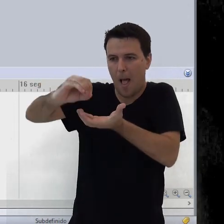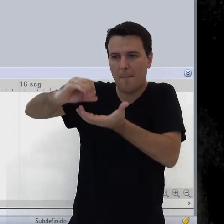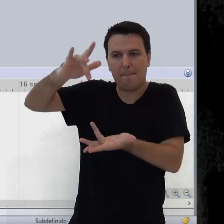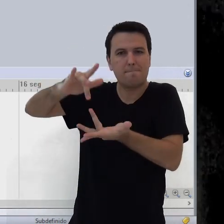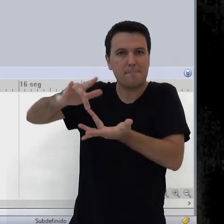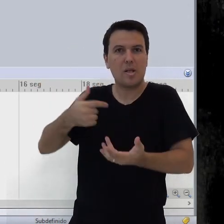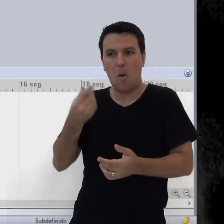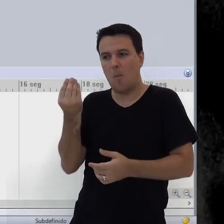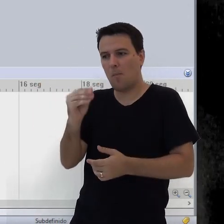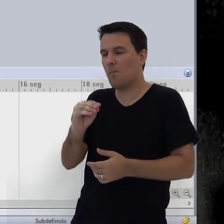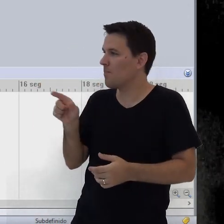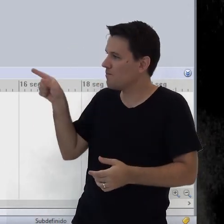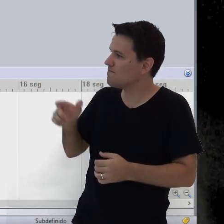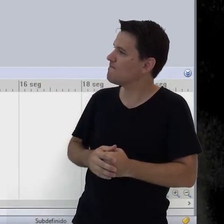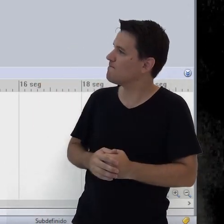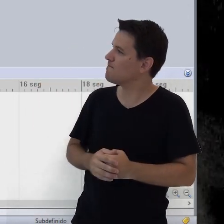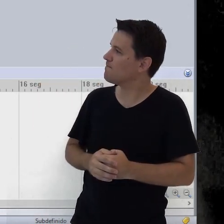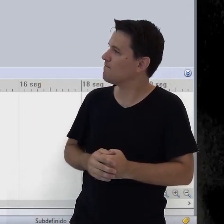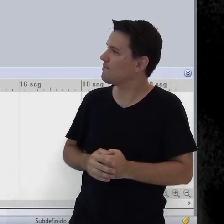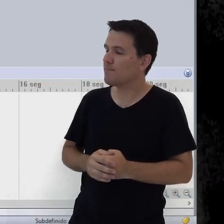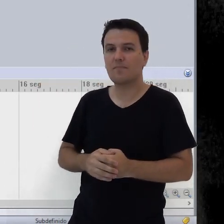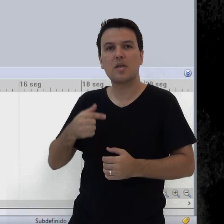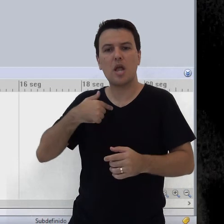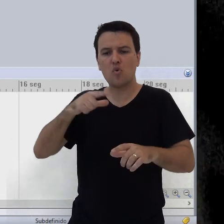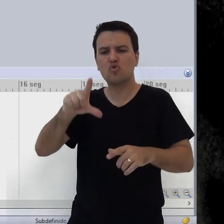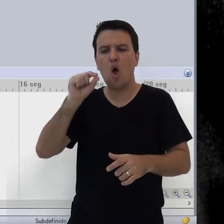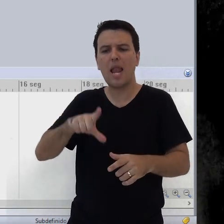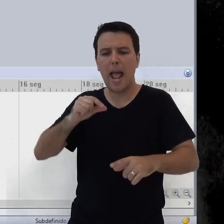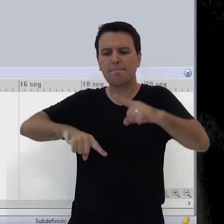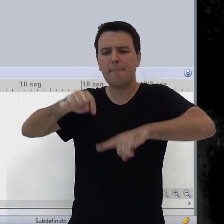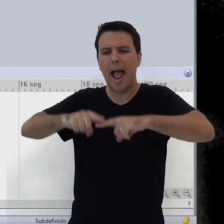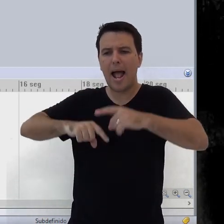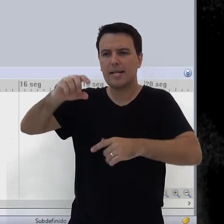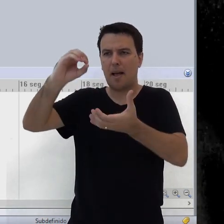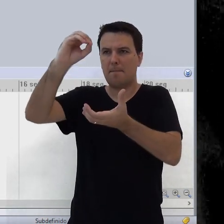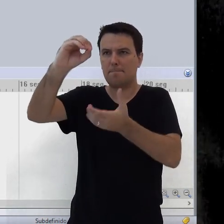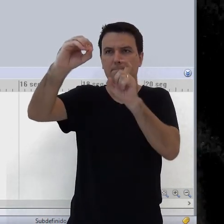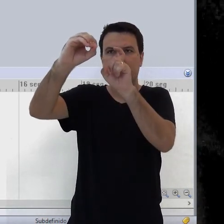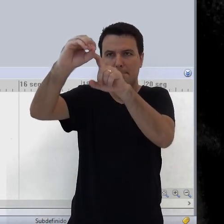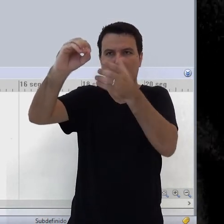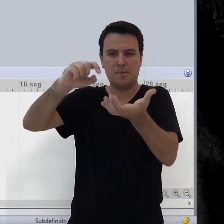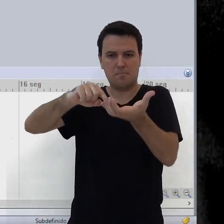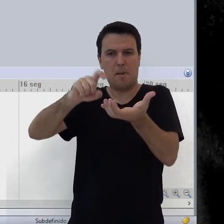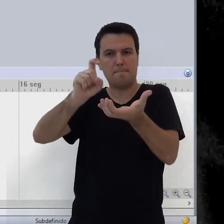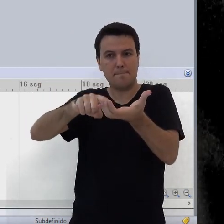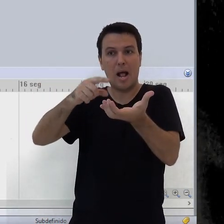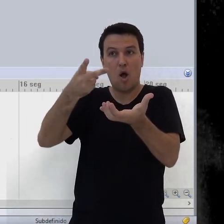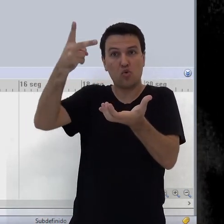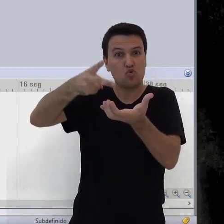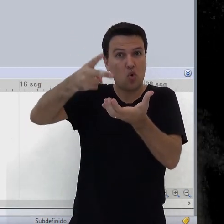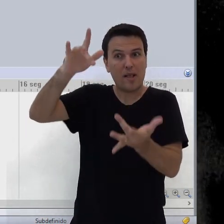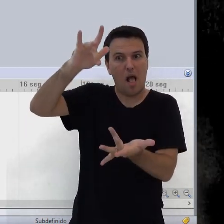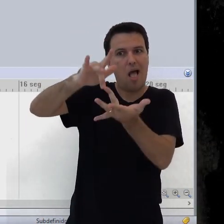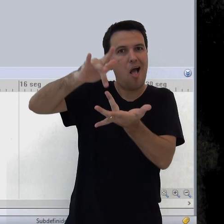contato e vou selecionar os corpos, os componentes que eu quero que tenham contato um com o